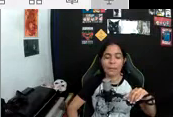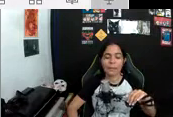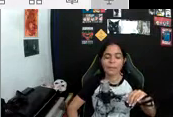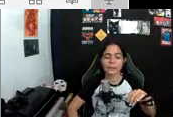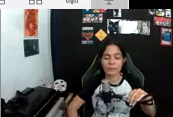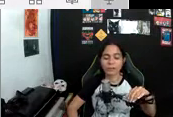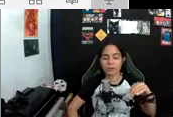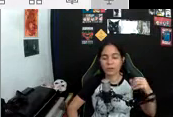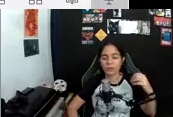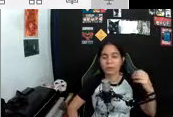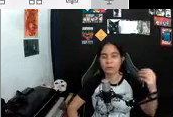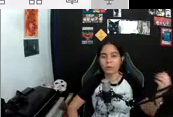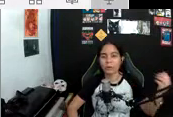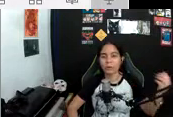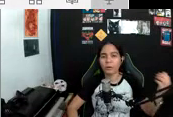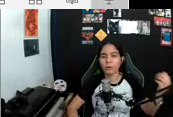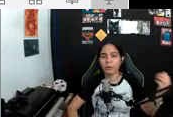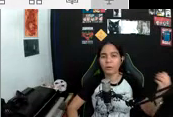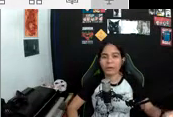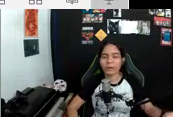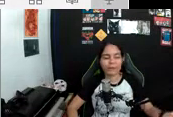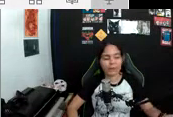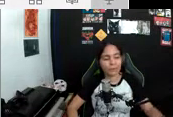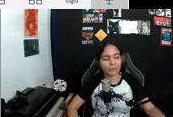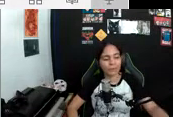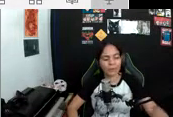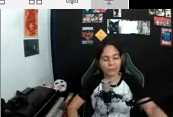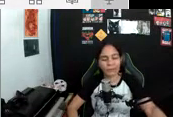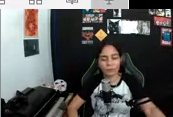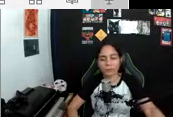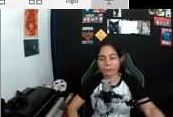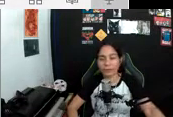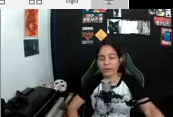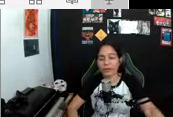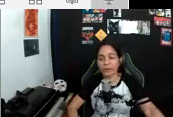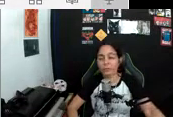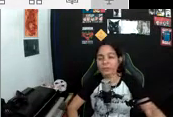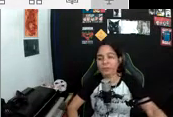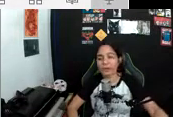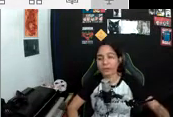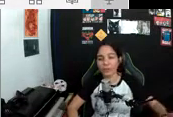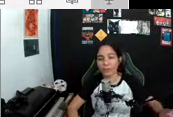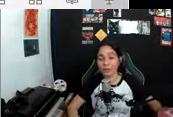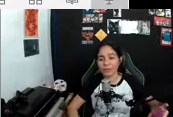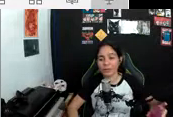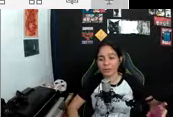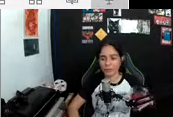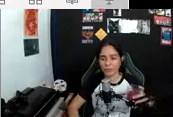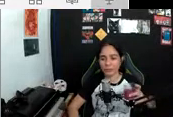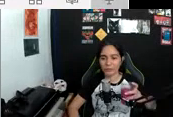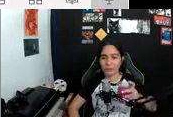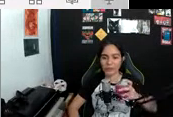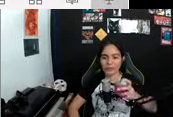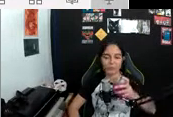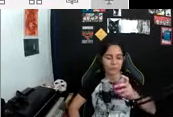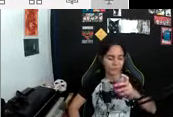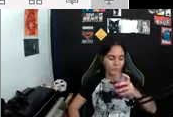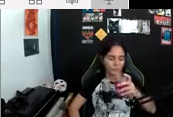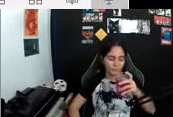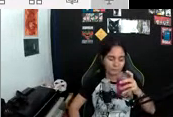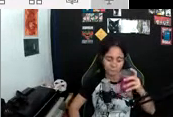esperado, então a gente não pode esperar que a população, de forma geral, consiga ter o conhecimento,